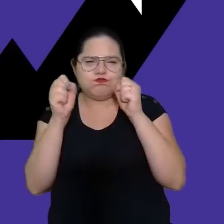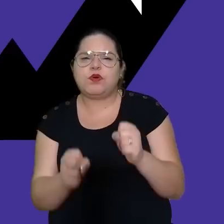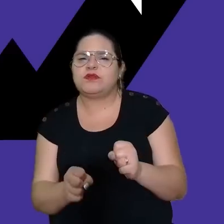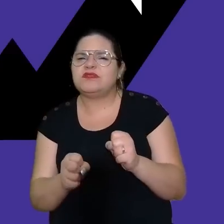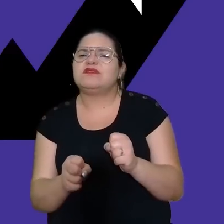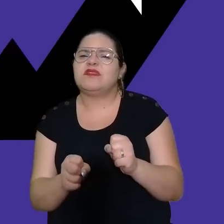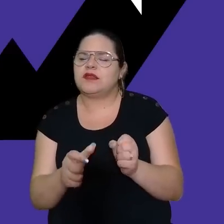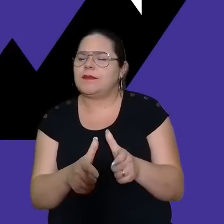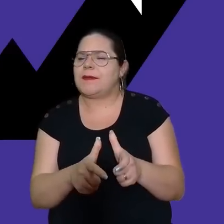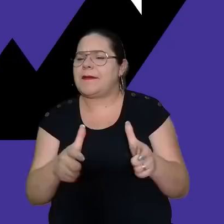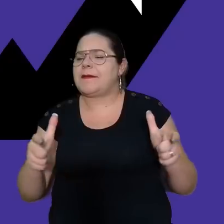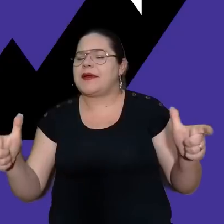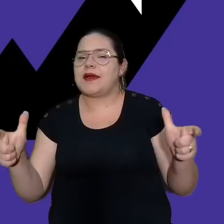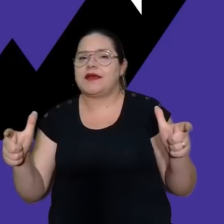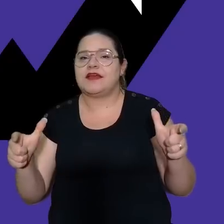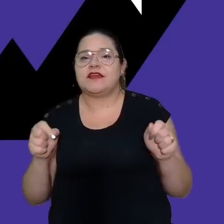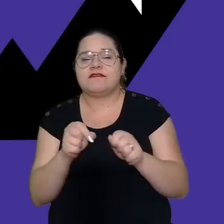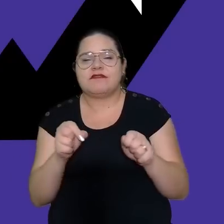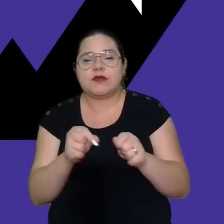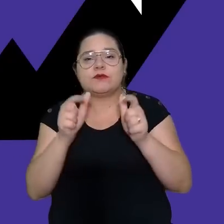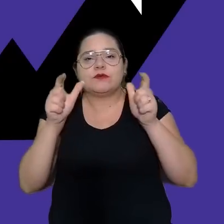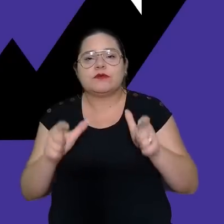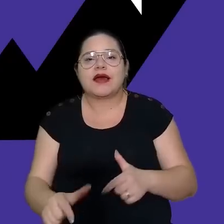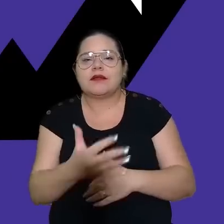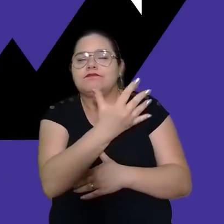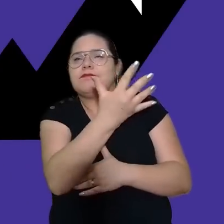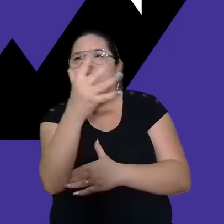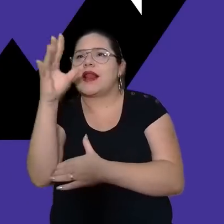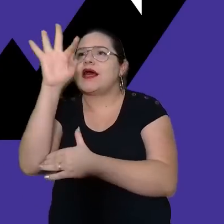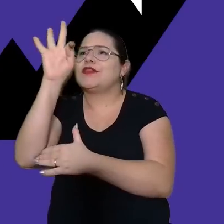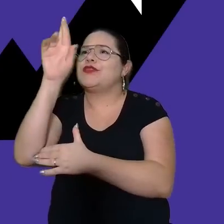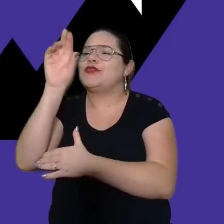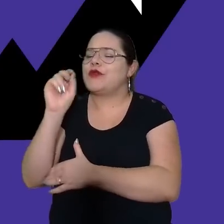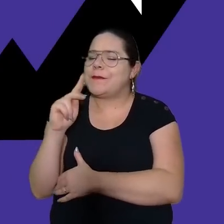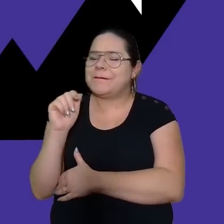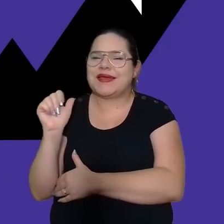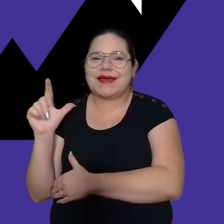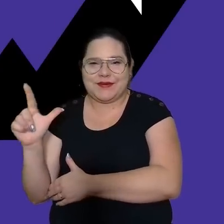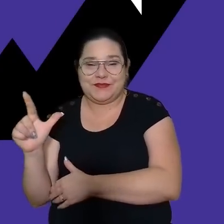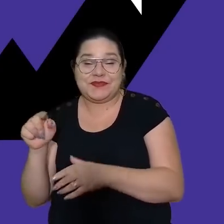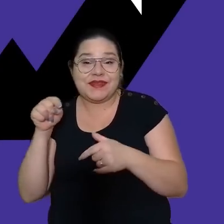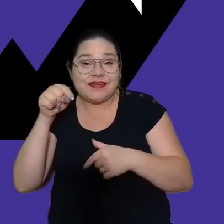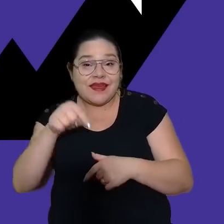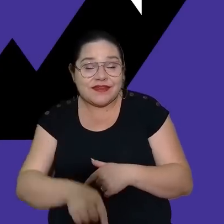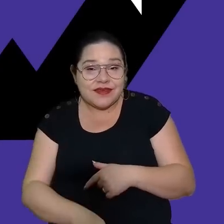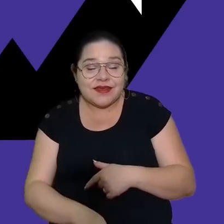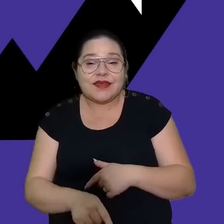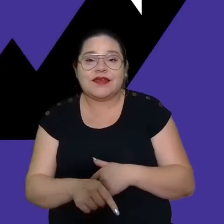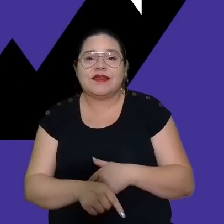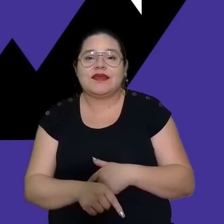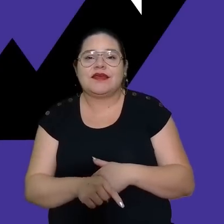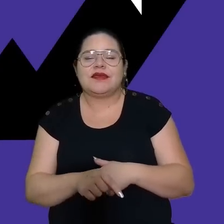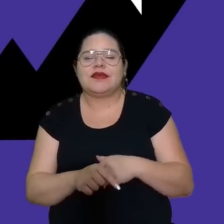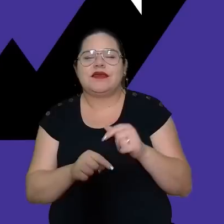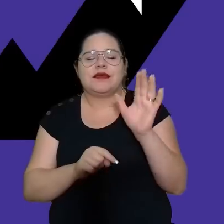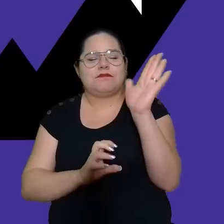no ambiente tropical. E no ambiente tropical, a agressividade, tanto das ervas daninhas, quanto dos